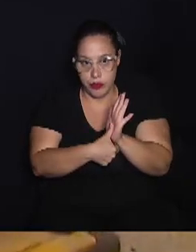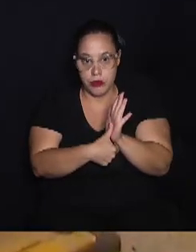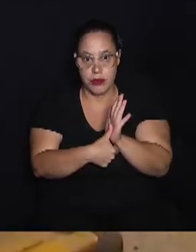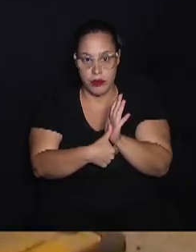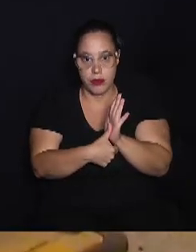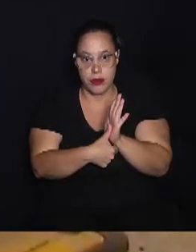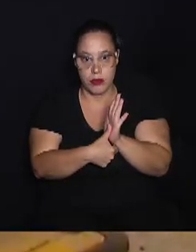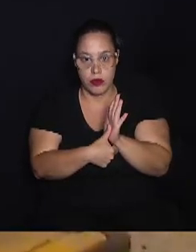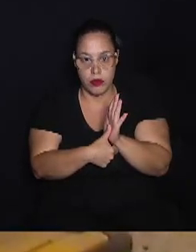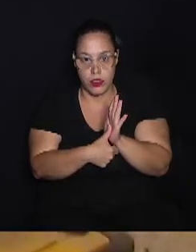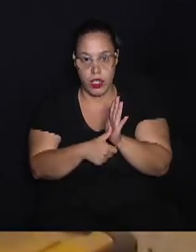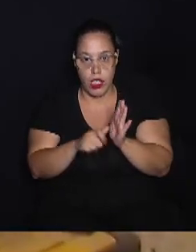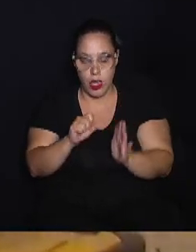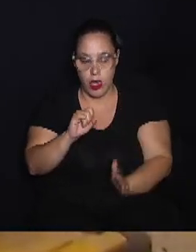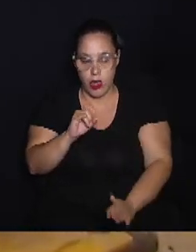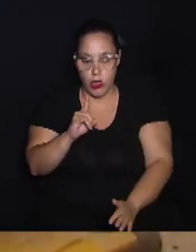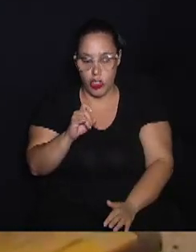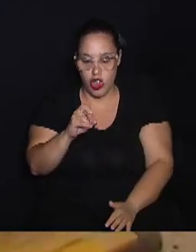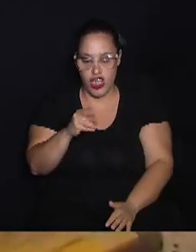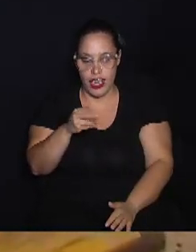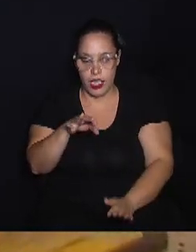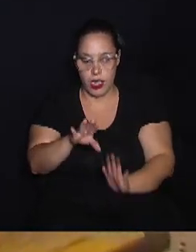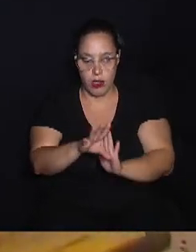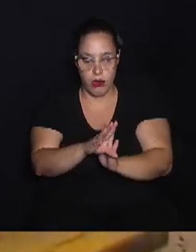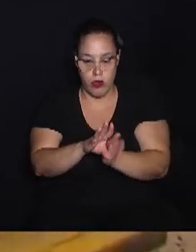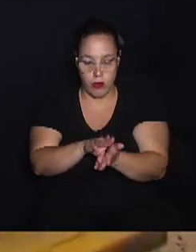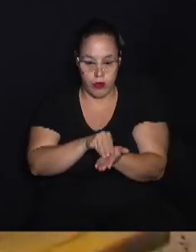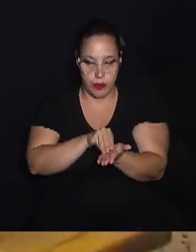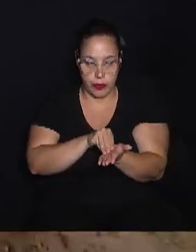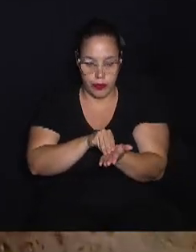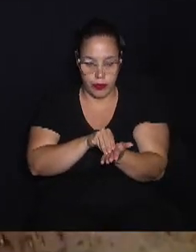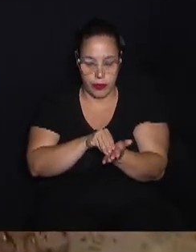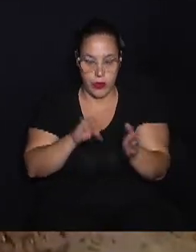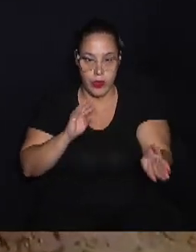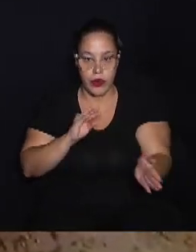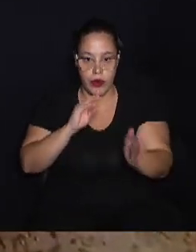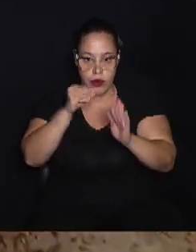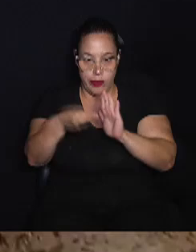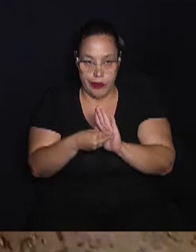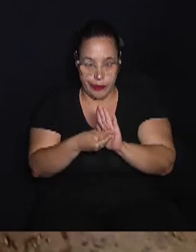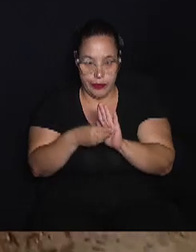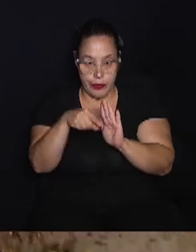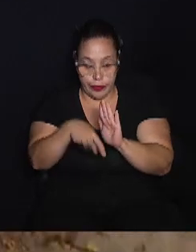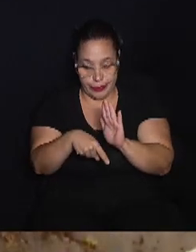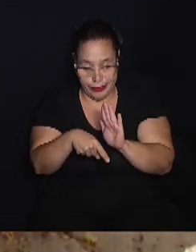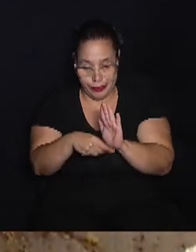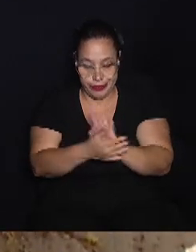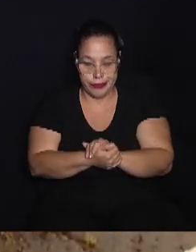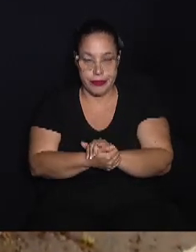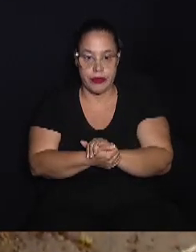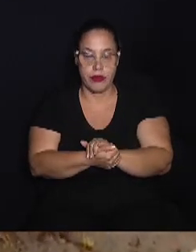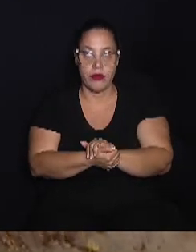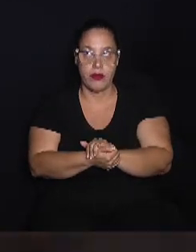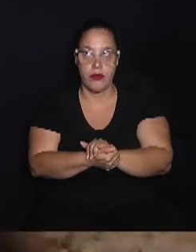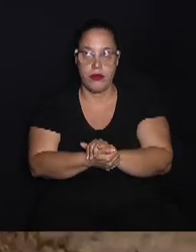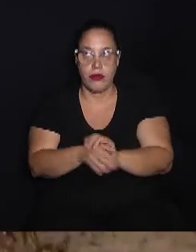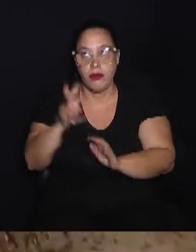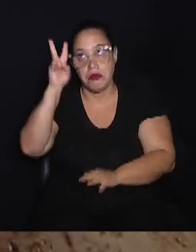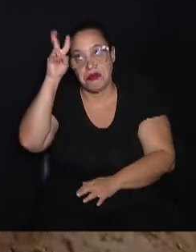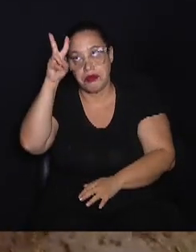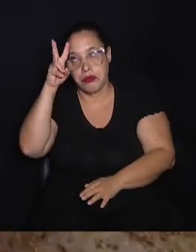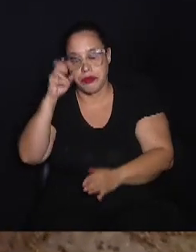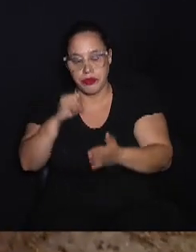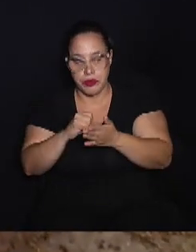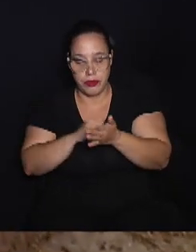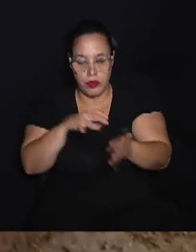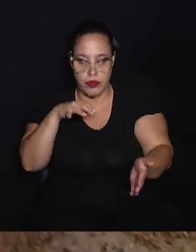e digitalizados preferencialmente porque vai ser necessário anexar os documentos a esse cadastro Lembrando que o o o cadastro que